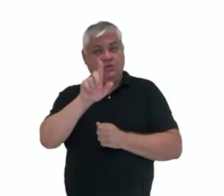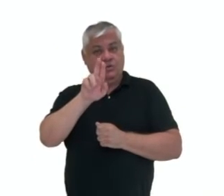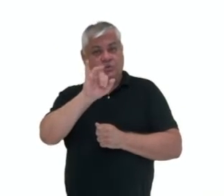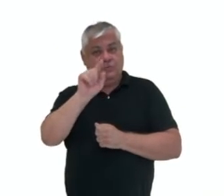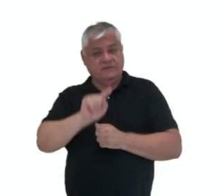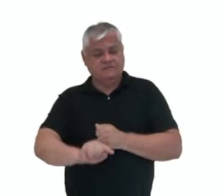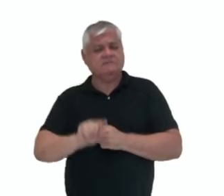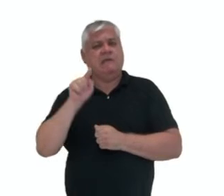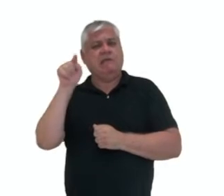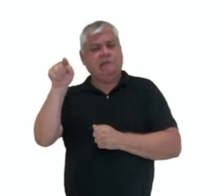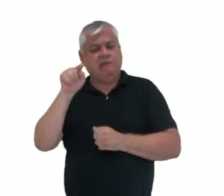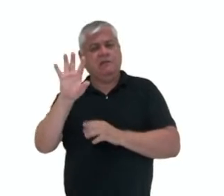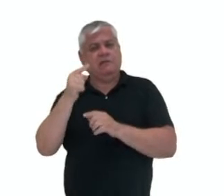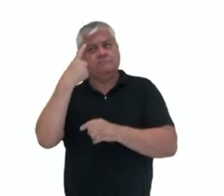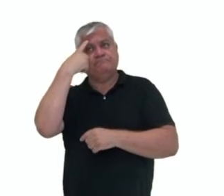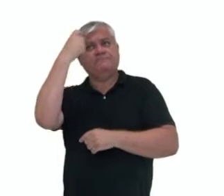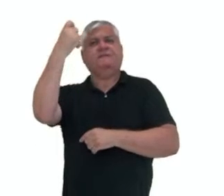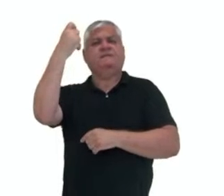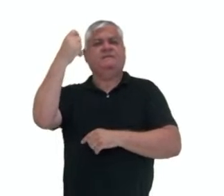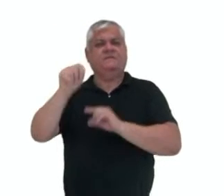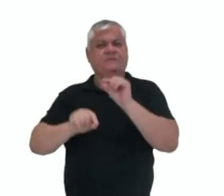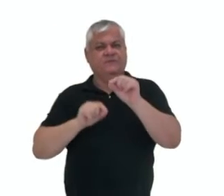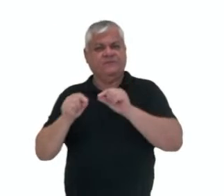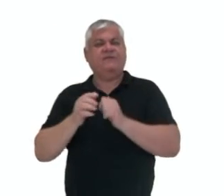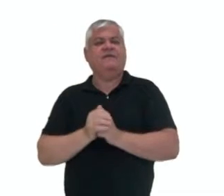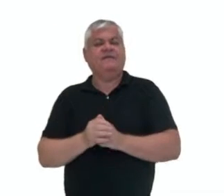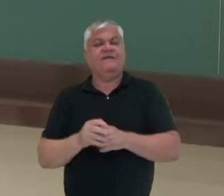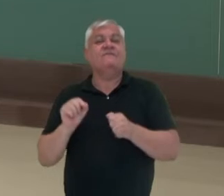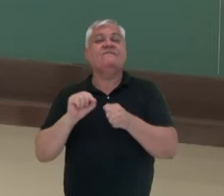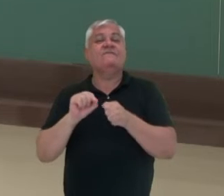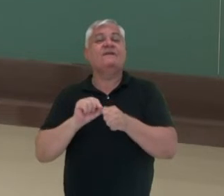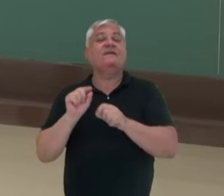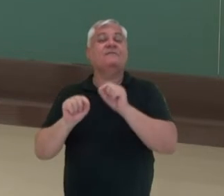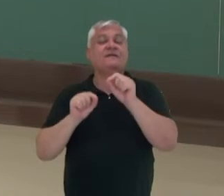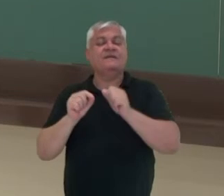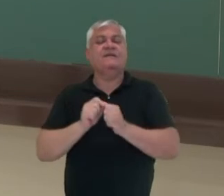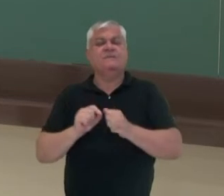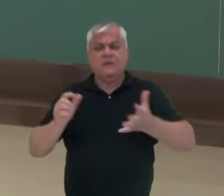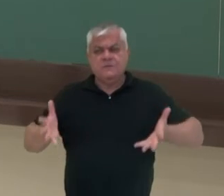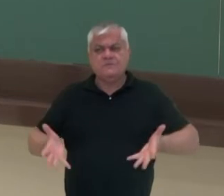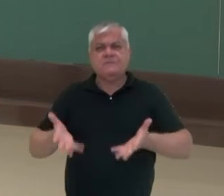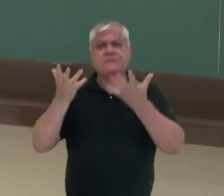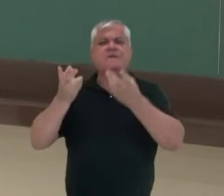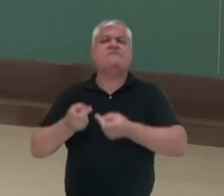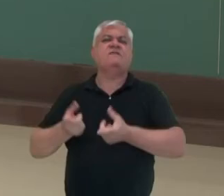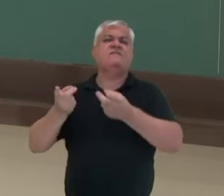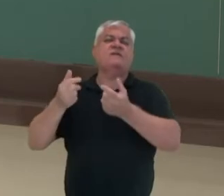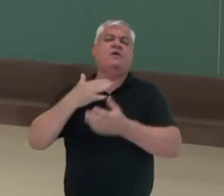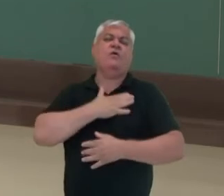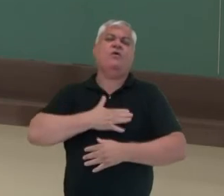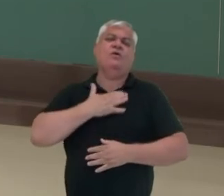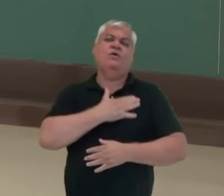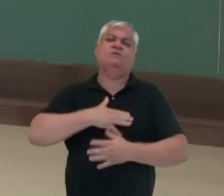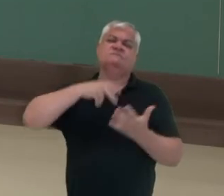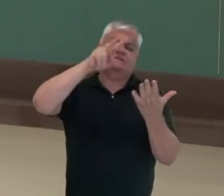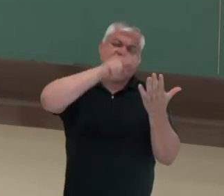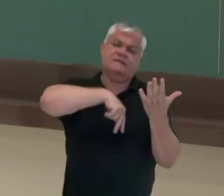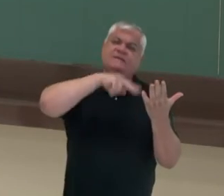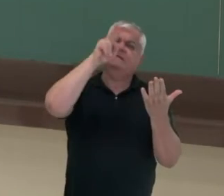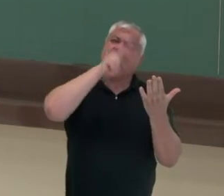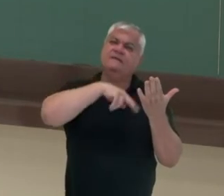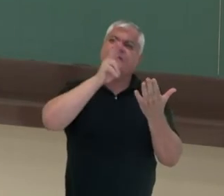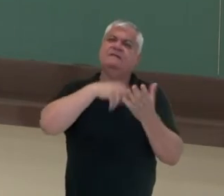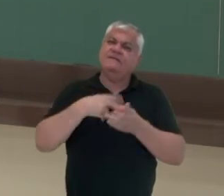ele criou essa questão para alavancar o gosto literário, as